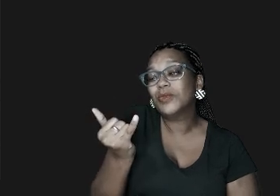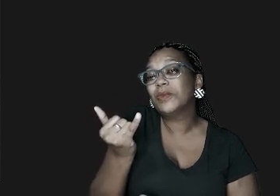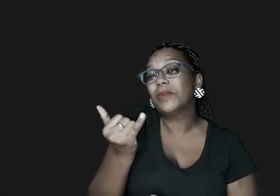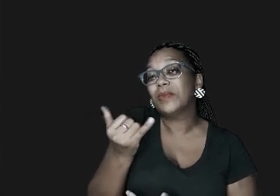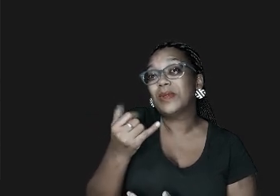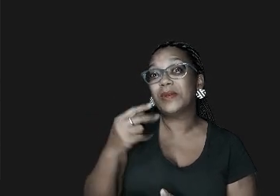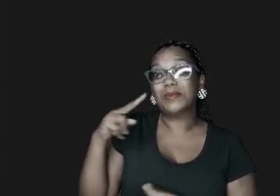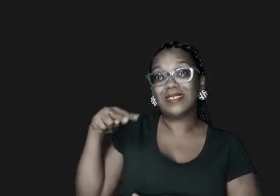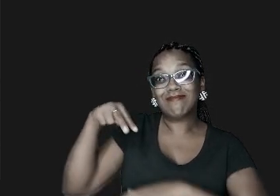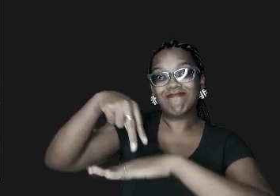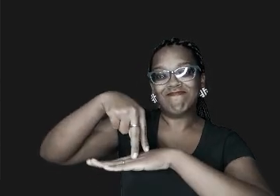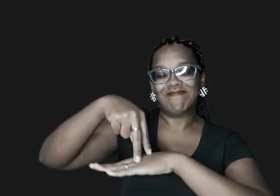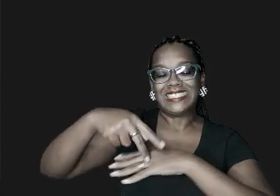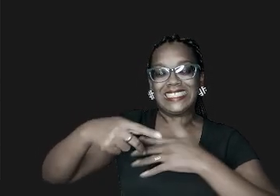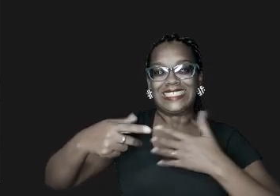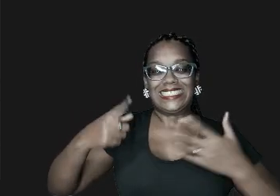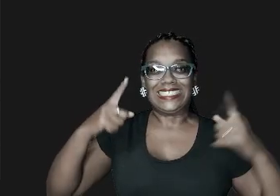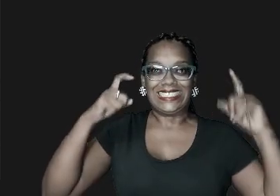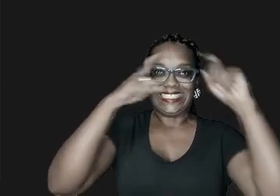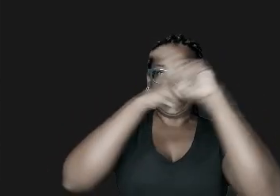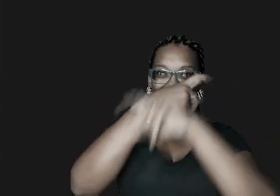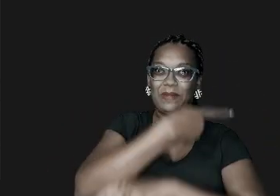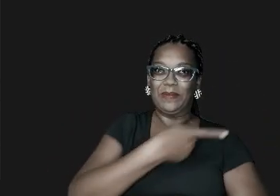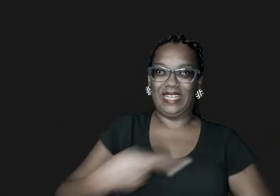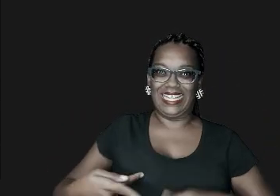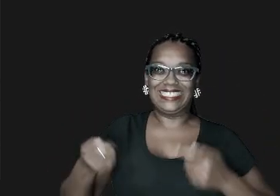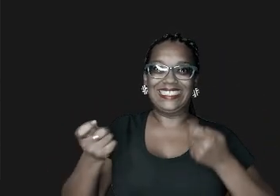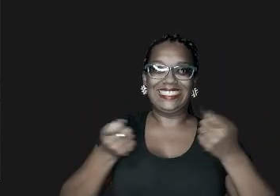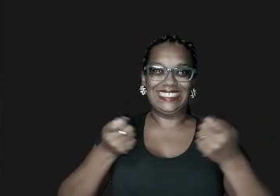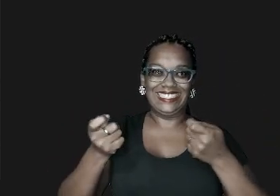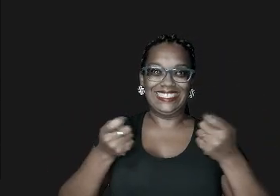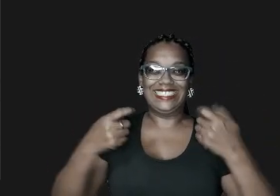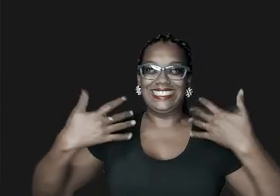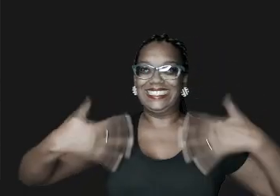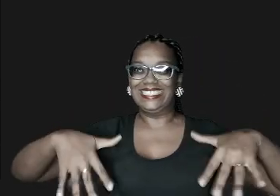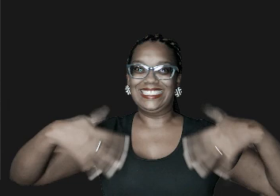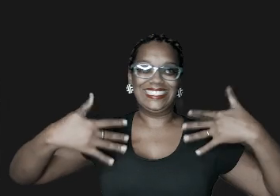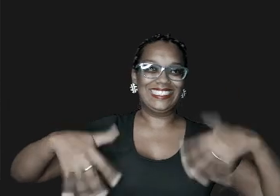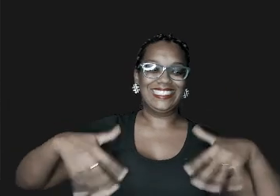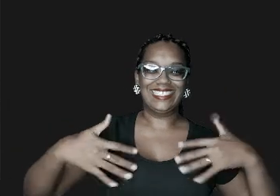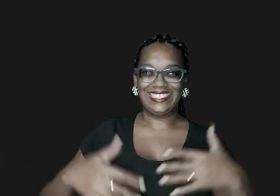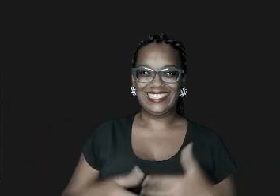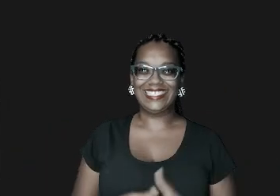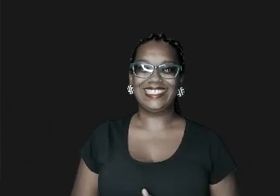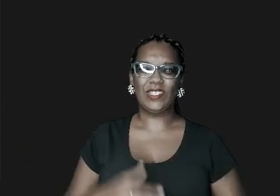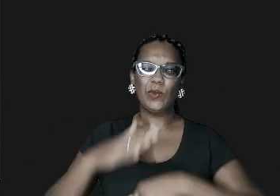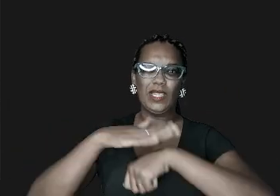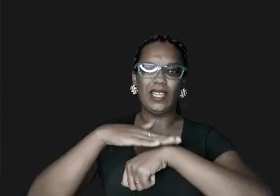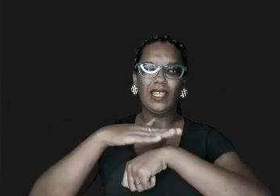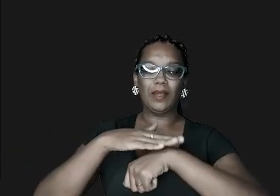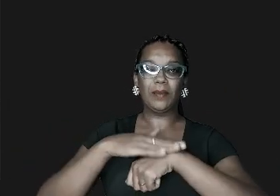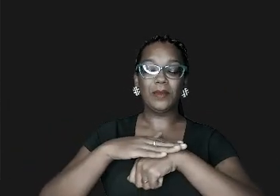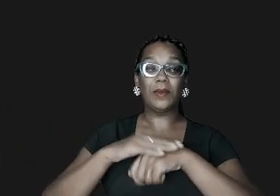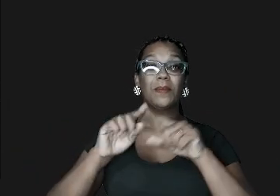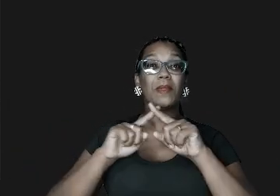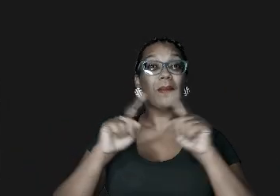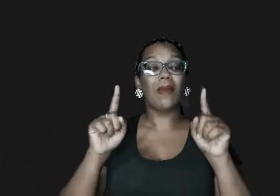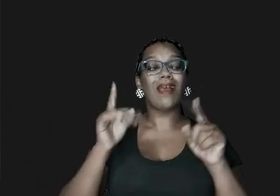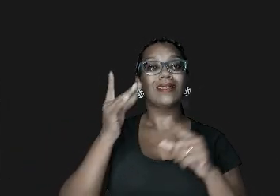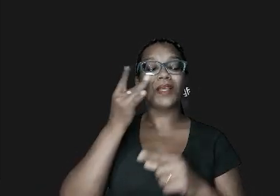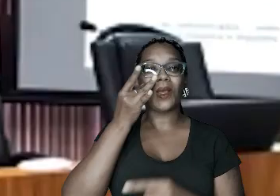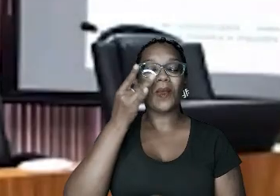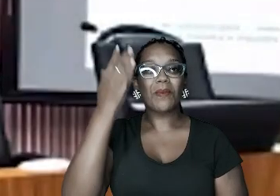peço desculpas porque a posição aqui que a gente fica na presidência fica aflito com